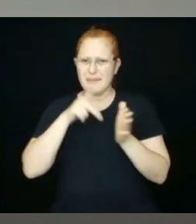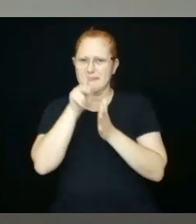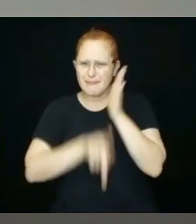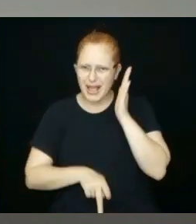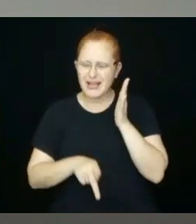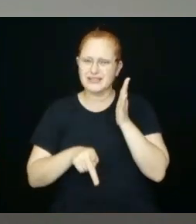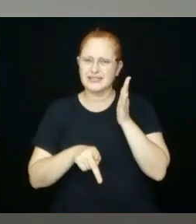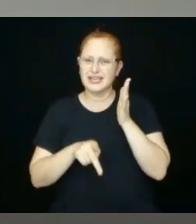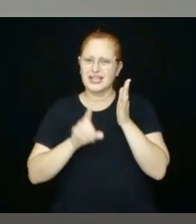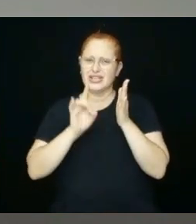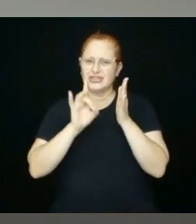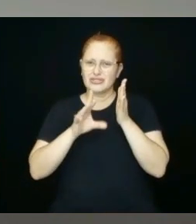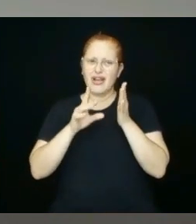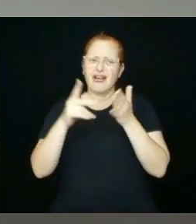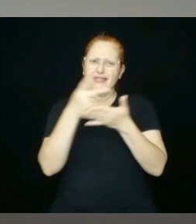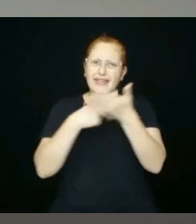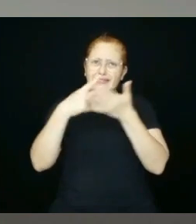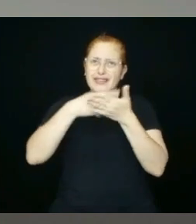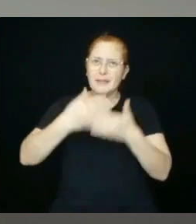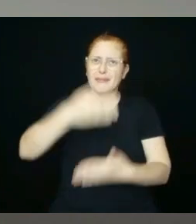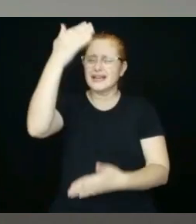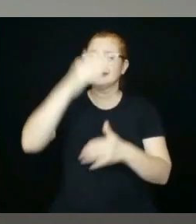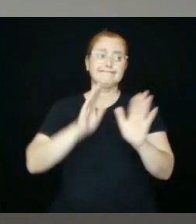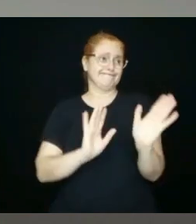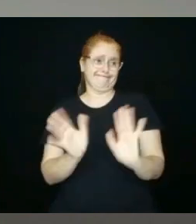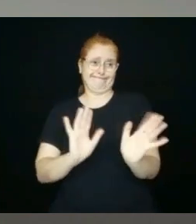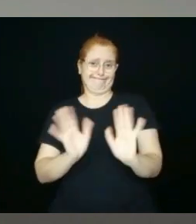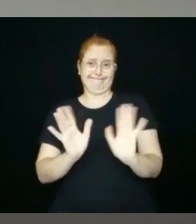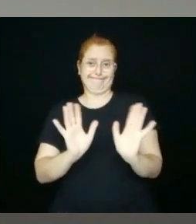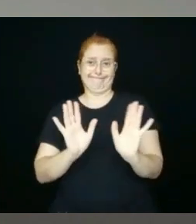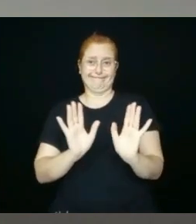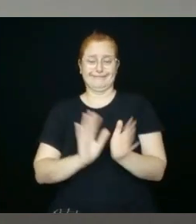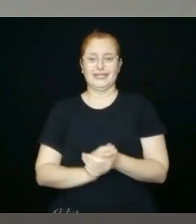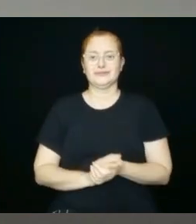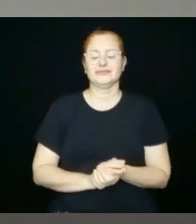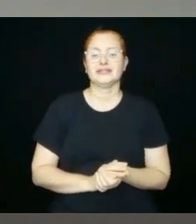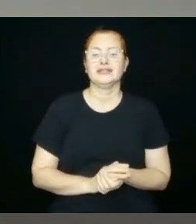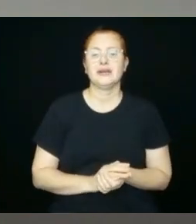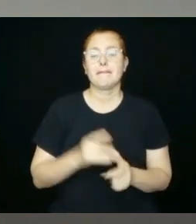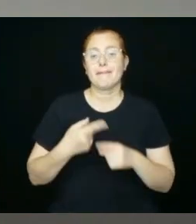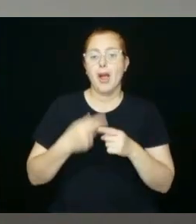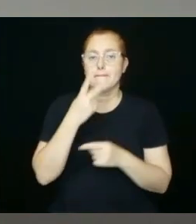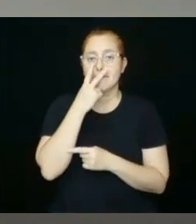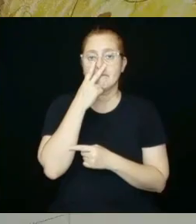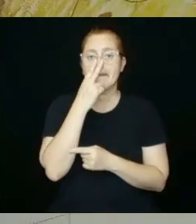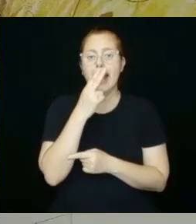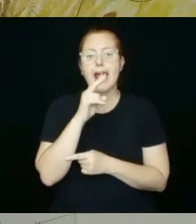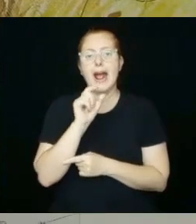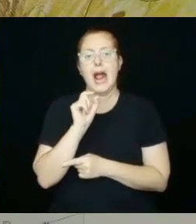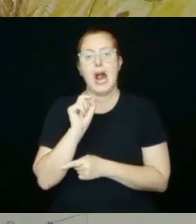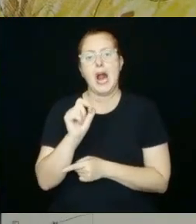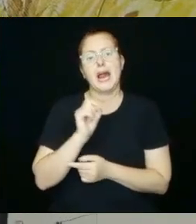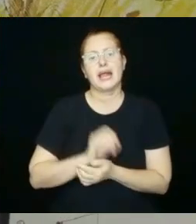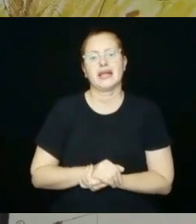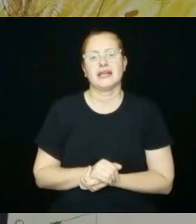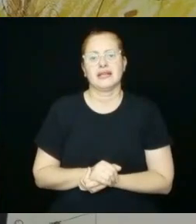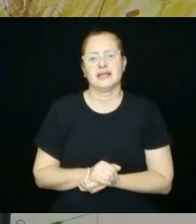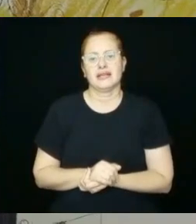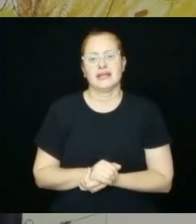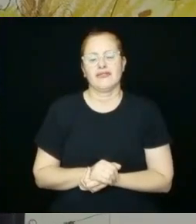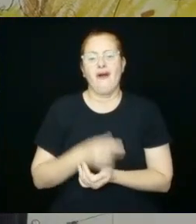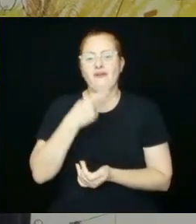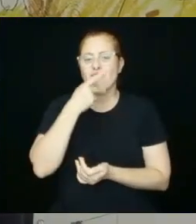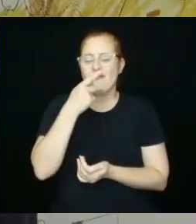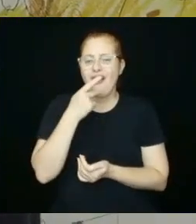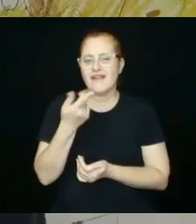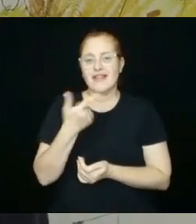está repassando o desenho para a parede. E aí eu, não. E às vezes parece que isso aí, sei lá, tipo, quando